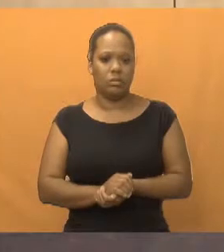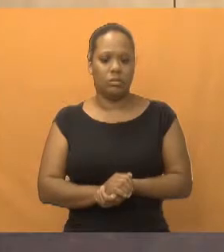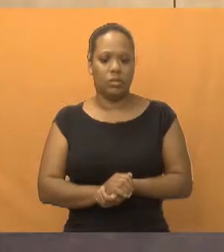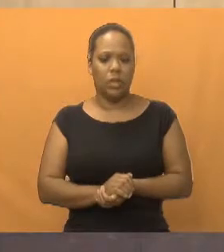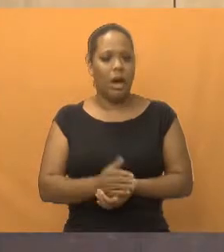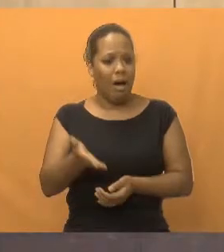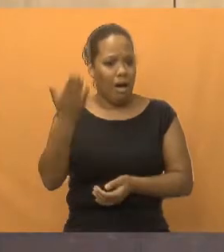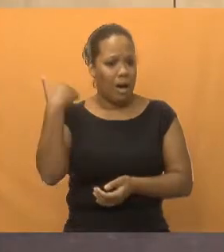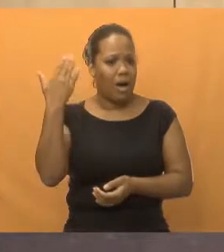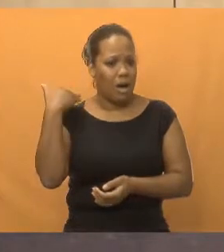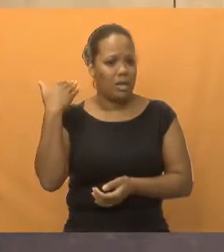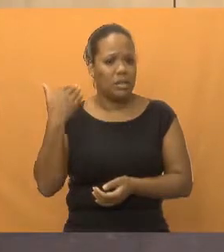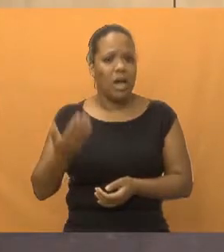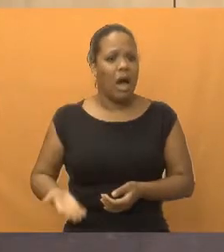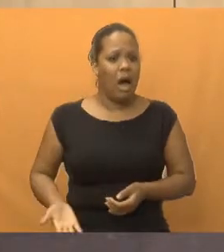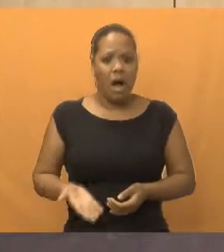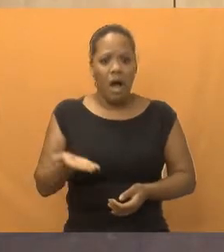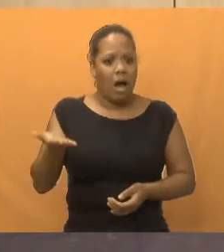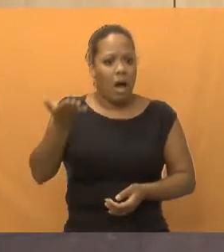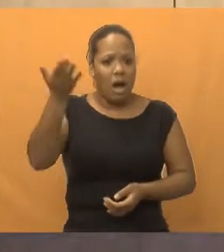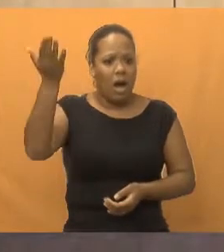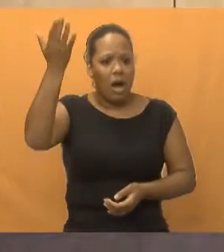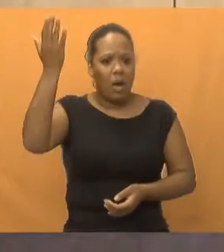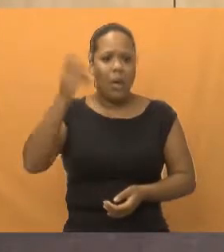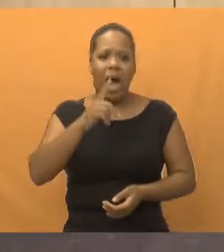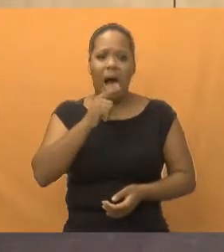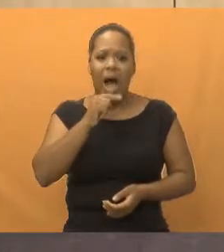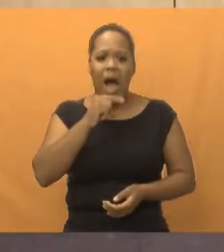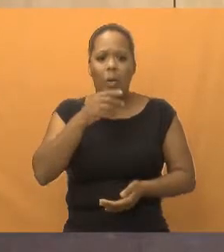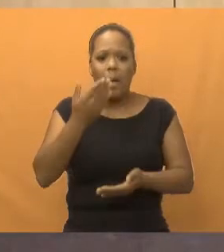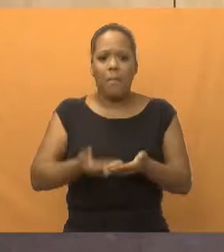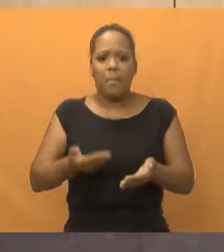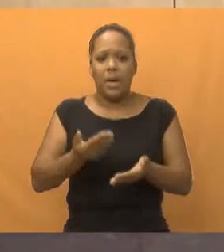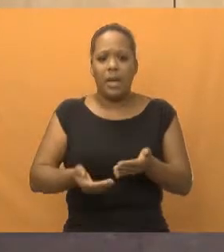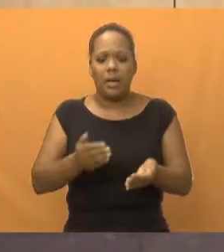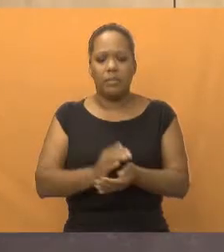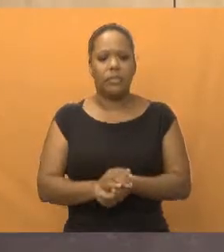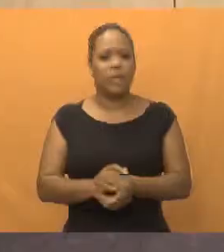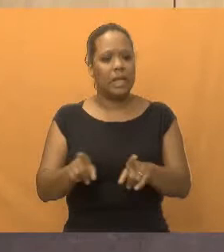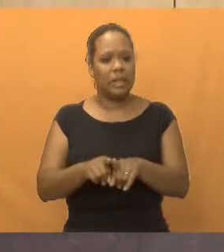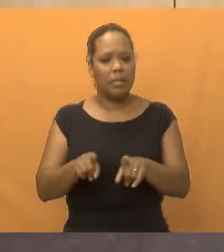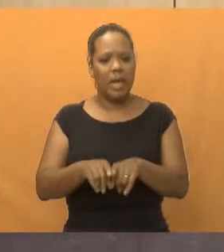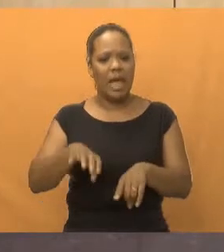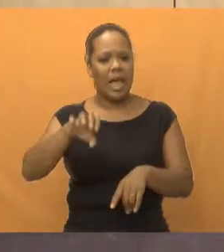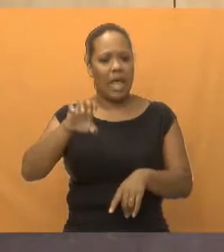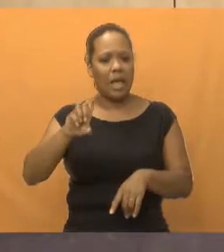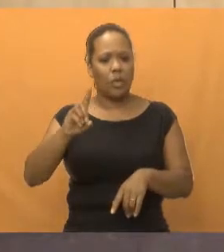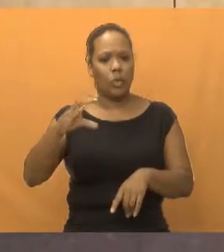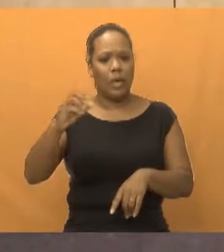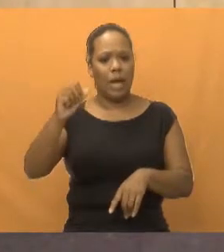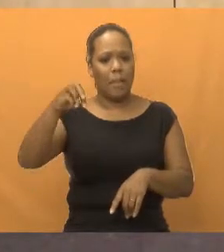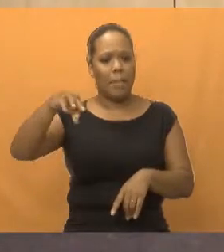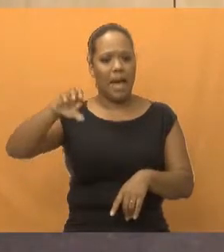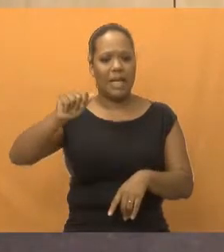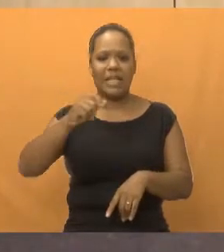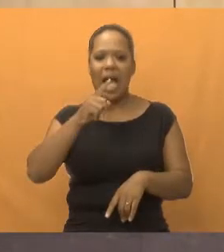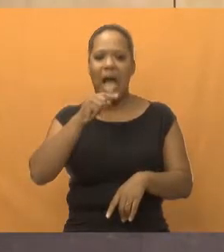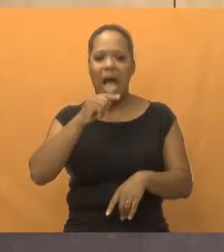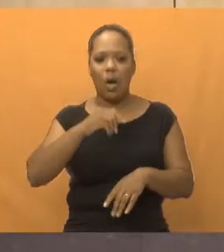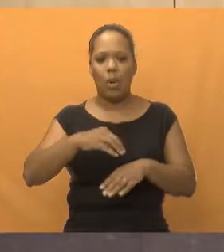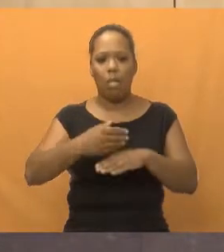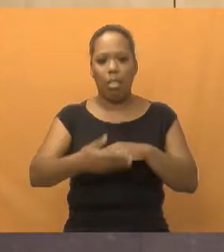números eram altíssimos, o número de desperdício. As piscinas dos Educamais era uma coisa terrível, alagava as casas de máquina, hoje estão